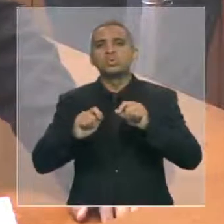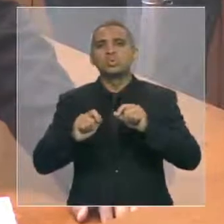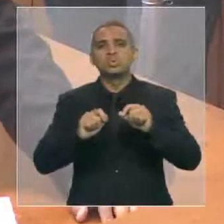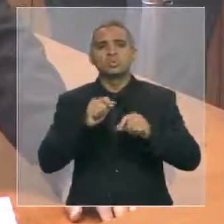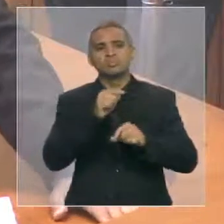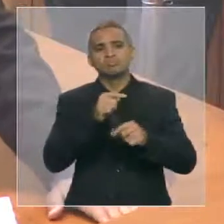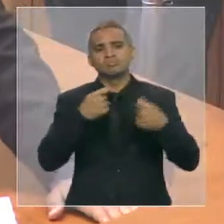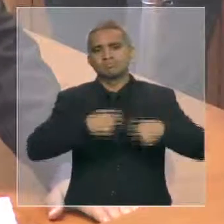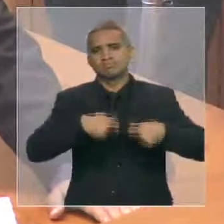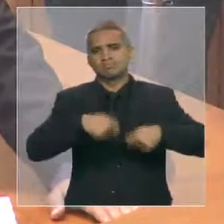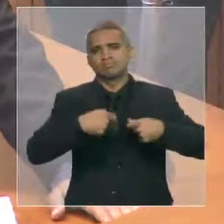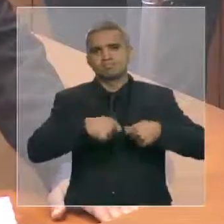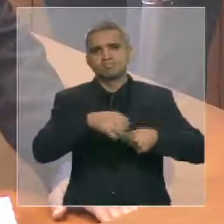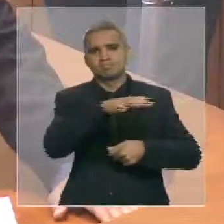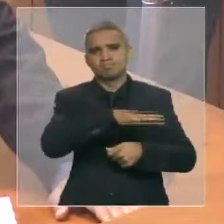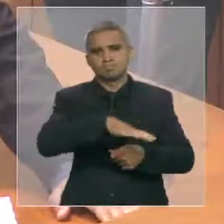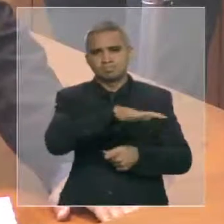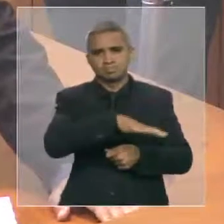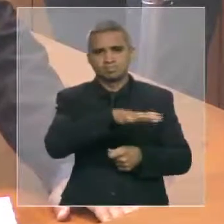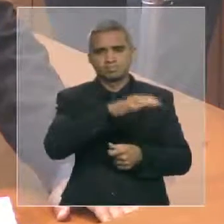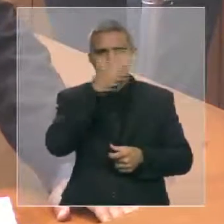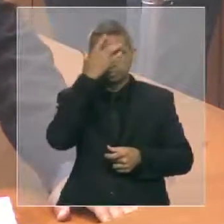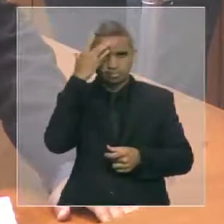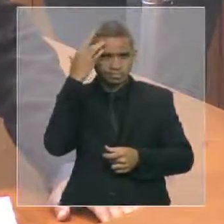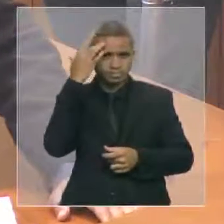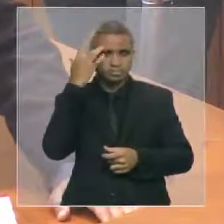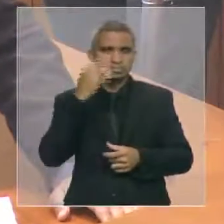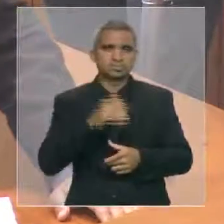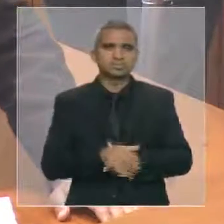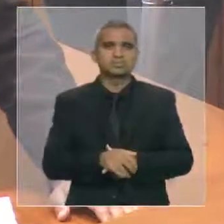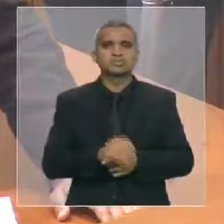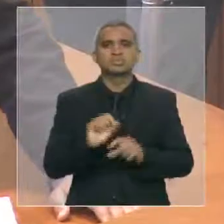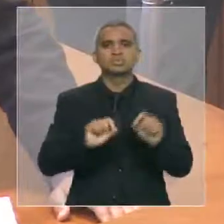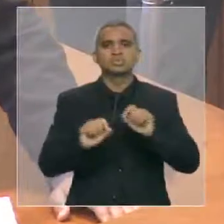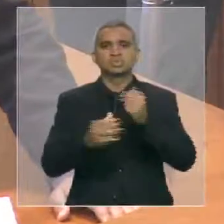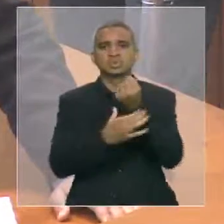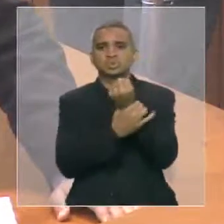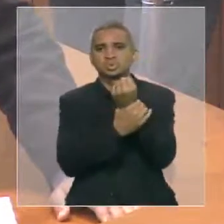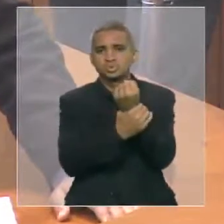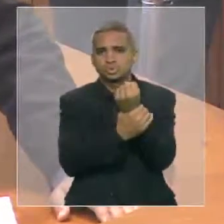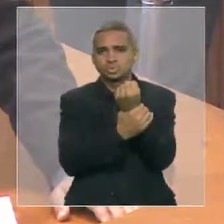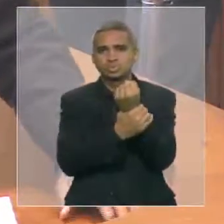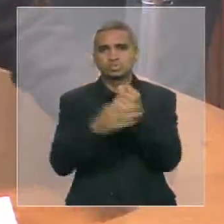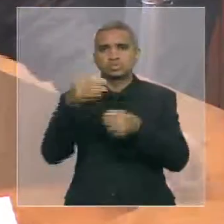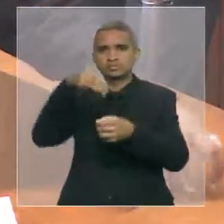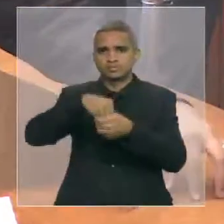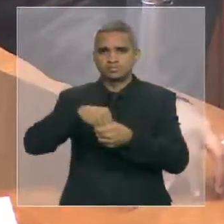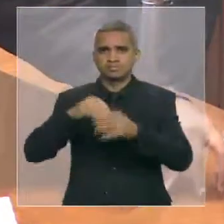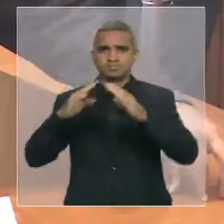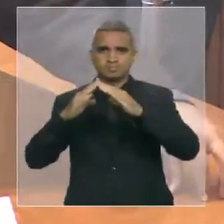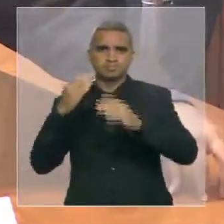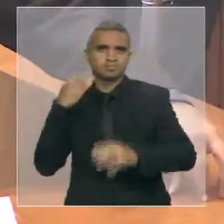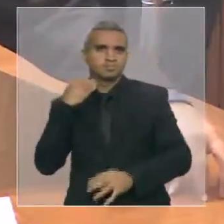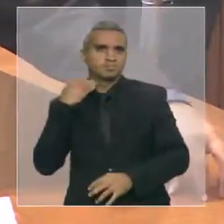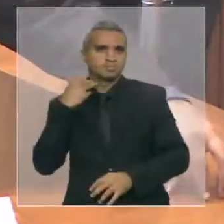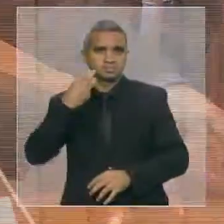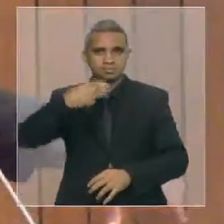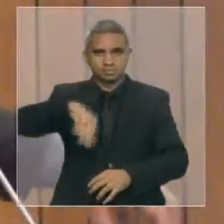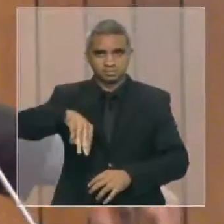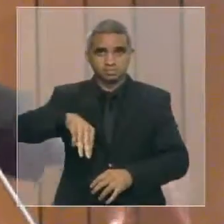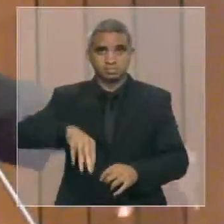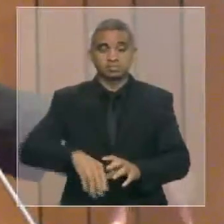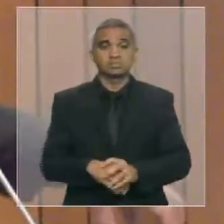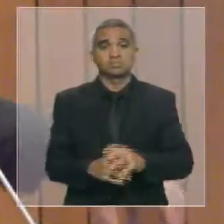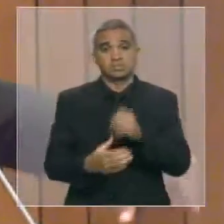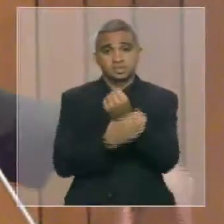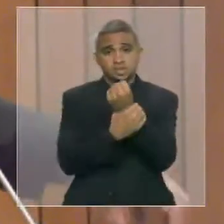uma necessidade urgente no que trata da segurança bancária no Maranhão, na